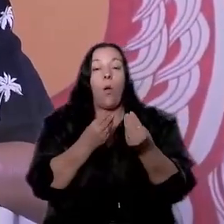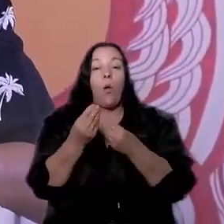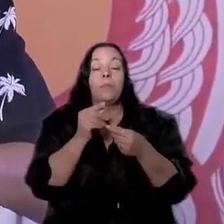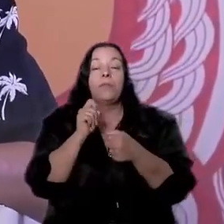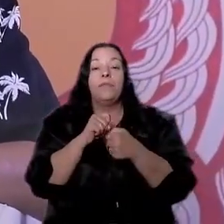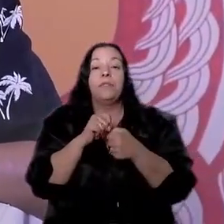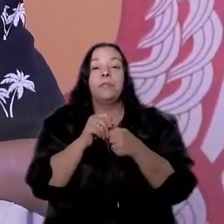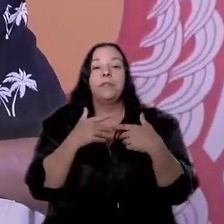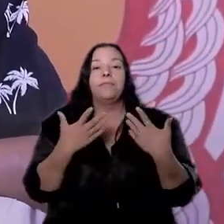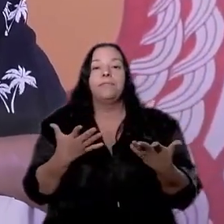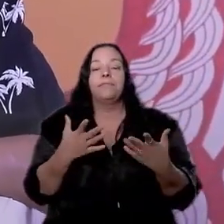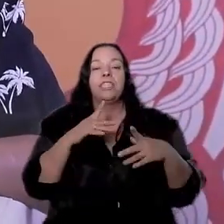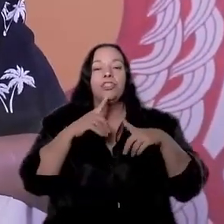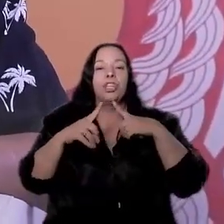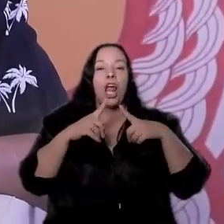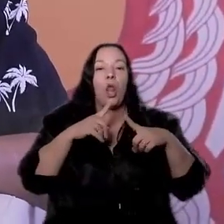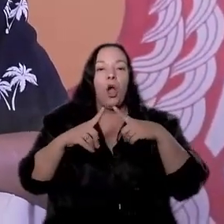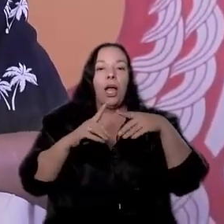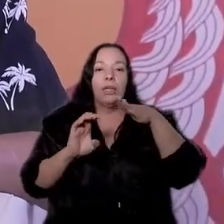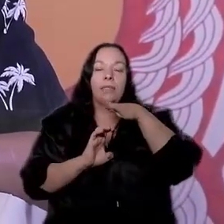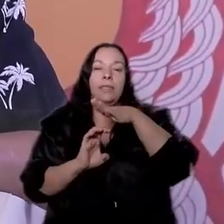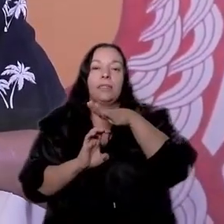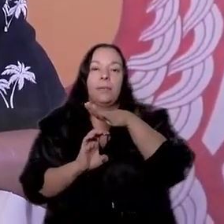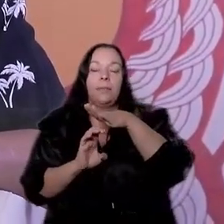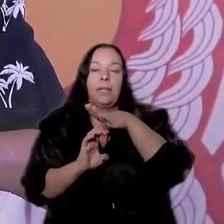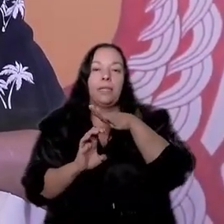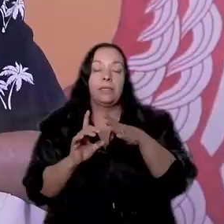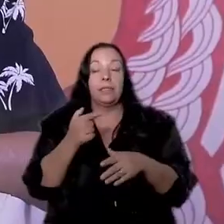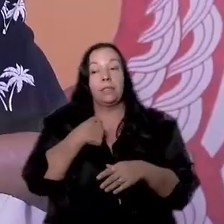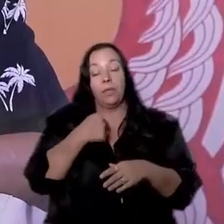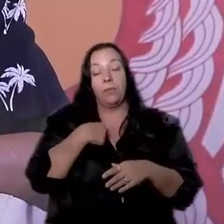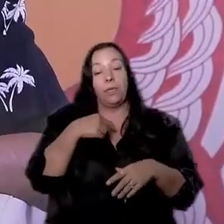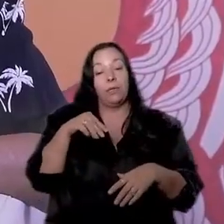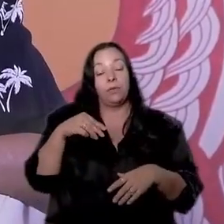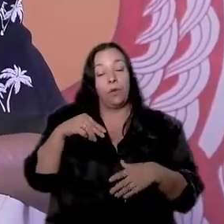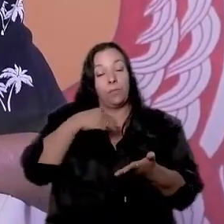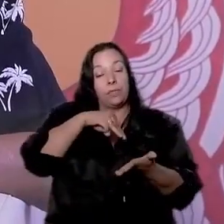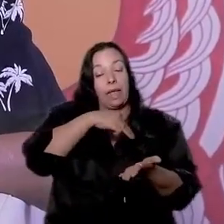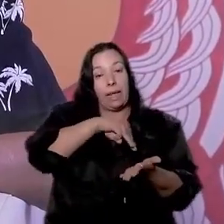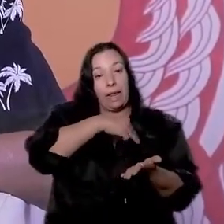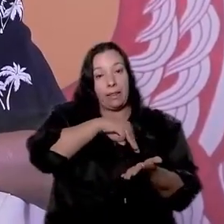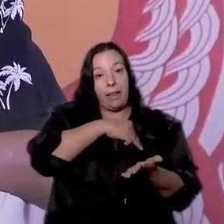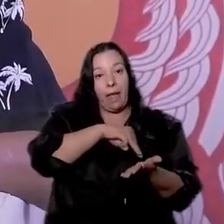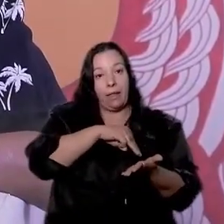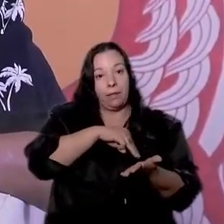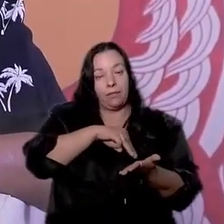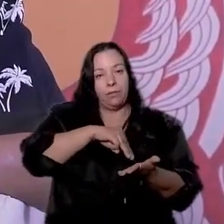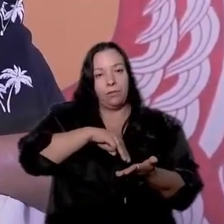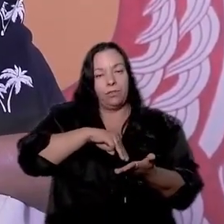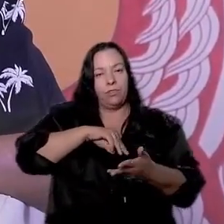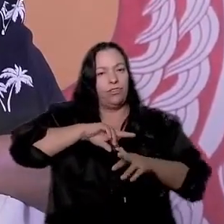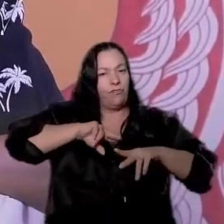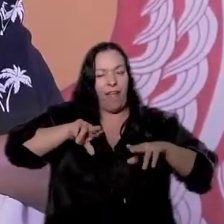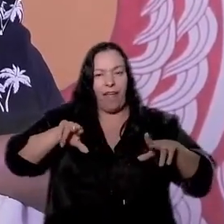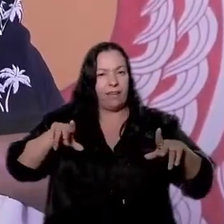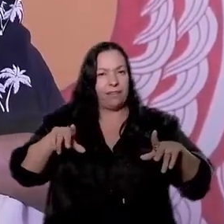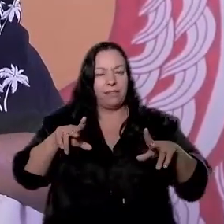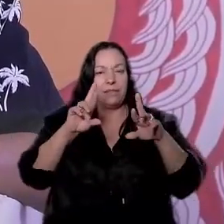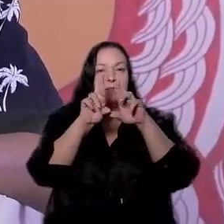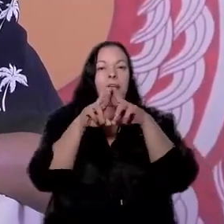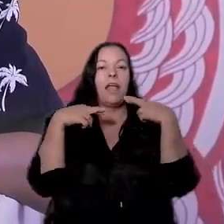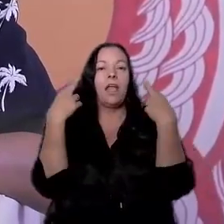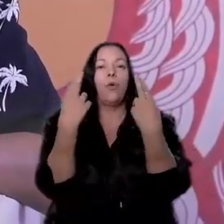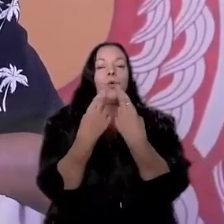isso? Dialogando com essas empresas. Eu mesmo, como secretário, tenho feito dezenas de reuniões pelo Brasil